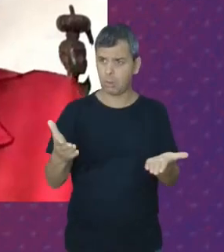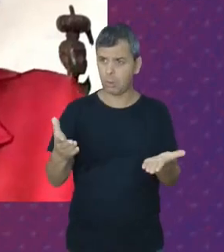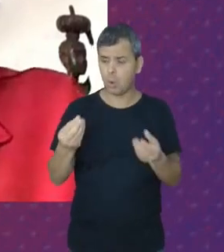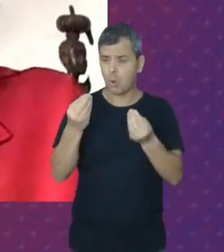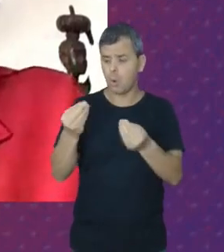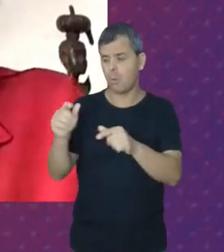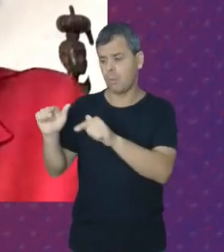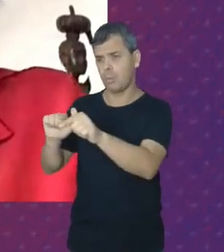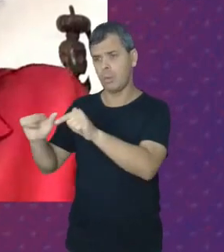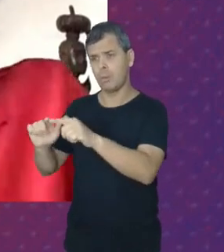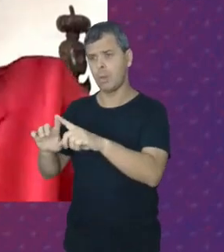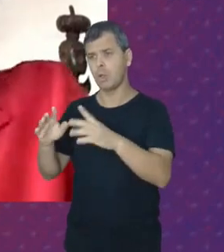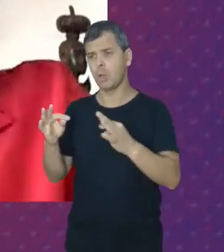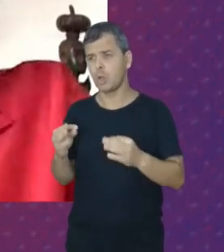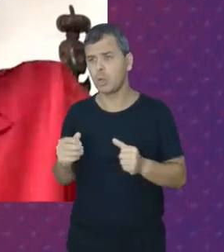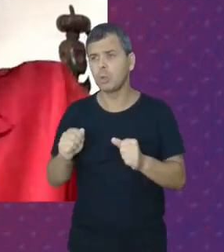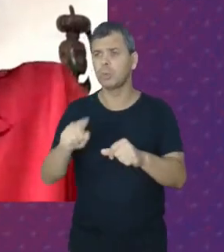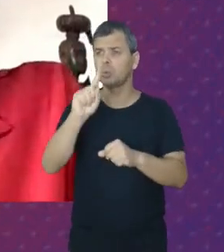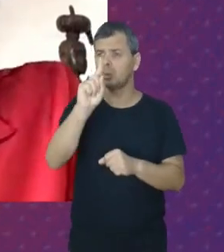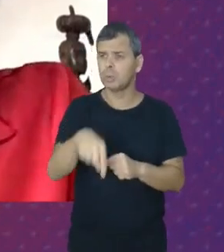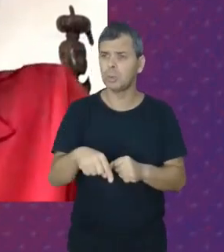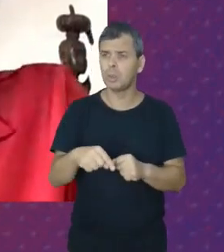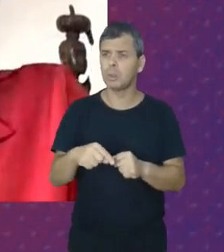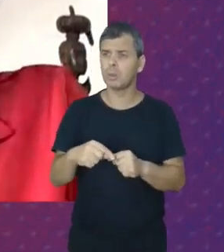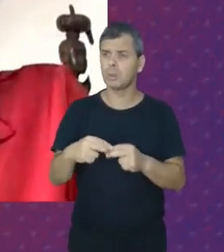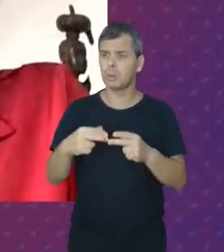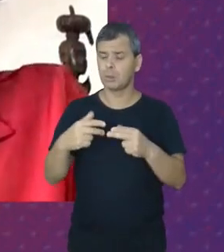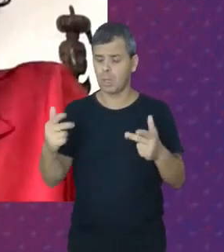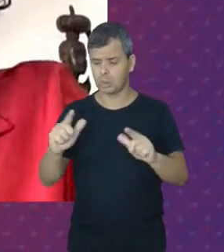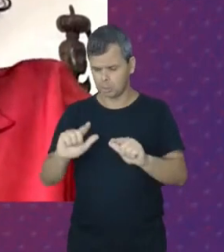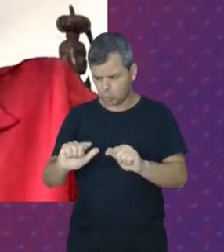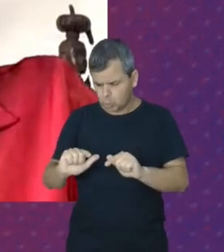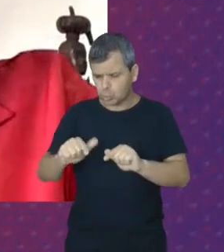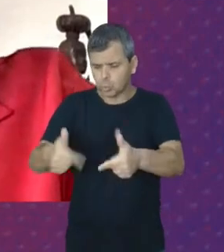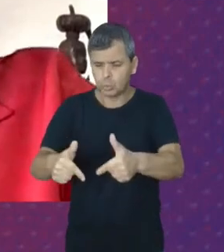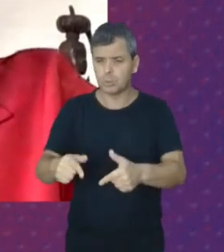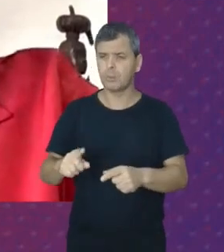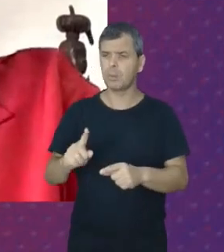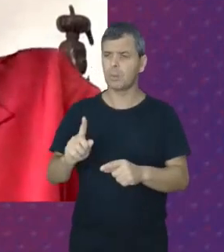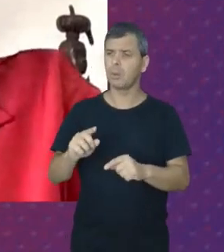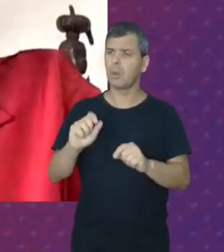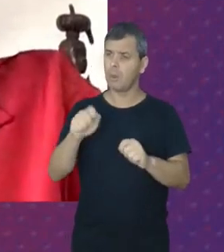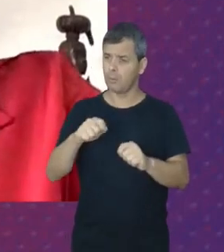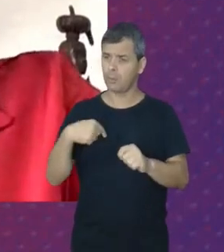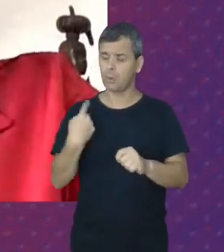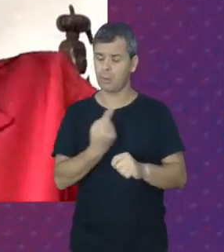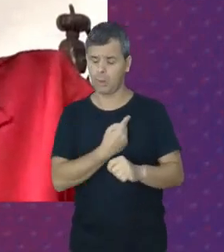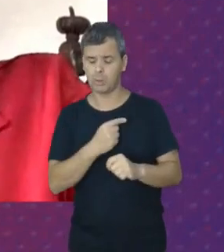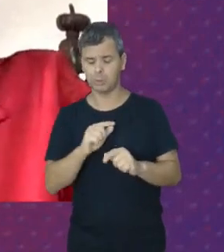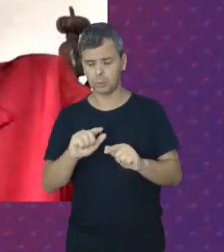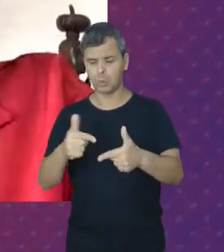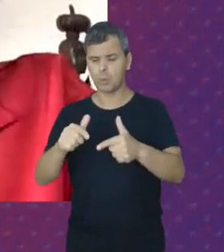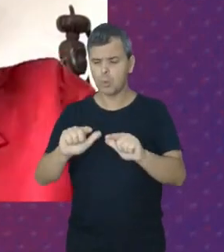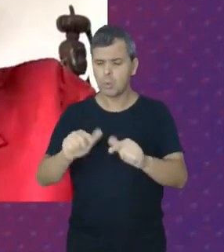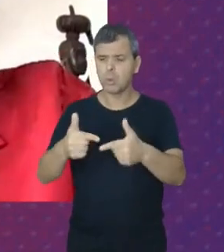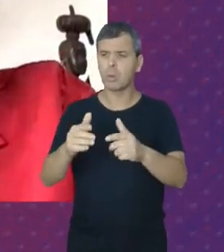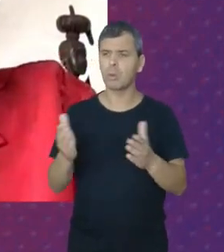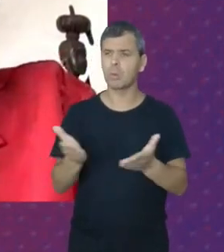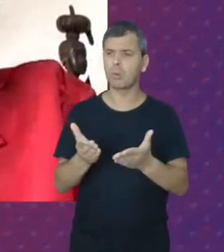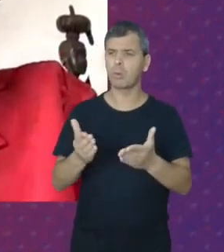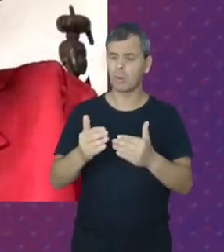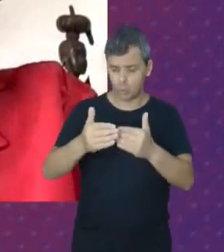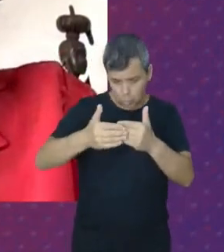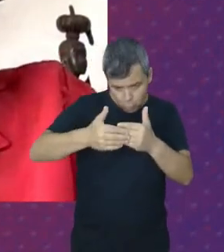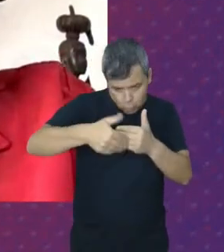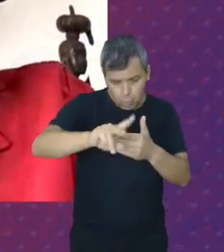Trabalhadora Então Todos Esses Desafios São desafios Que nós Vamos Enfrentar Adoravante Vamos